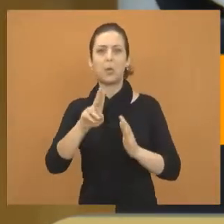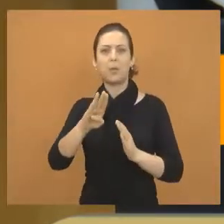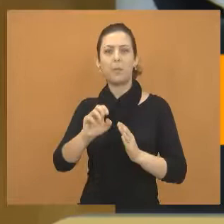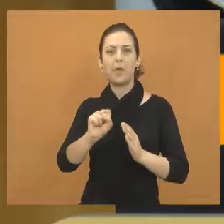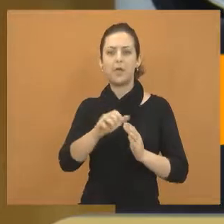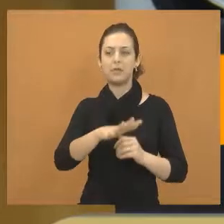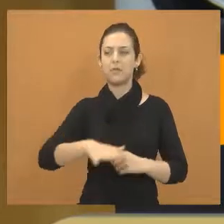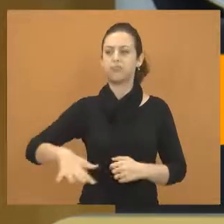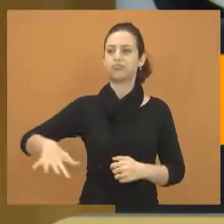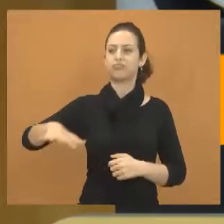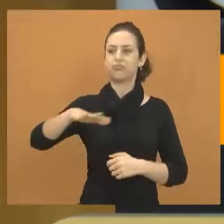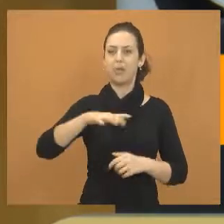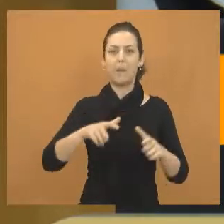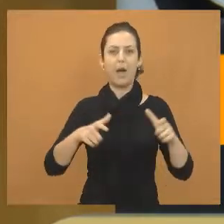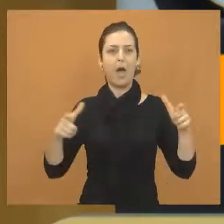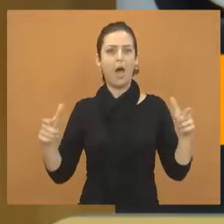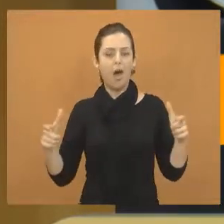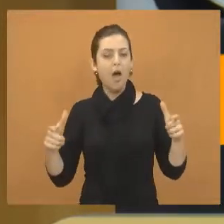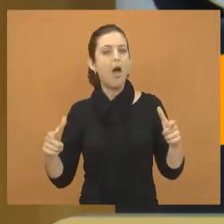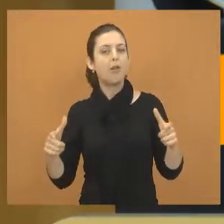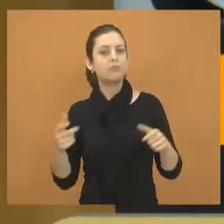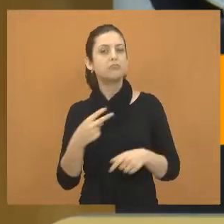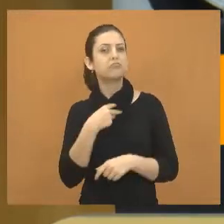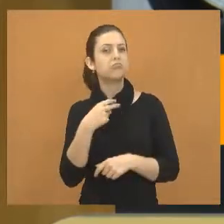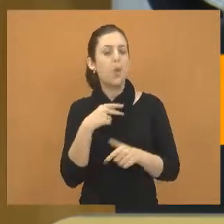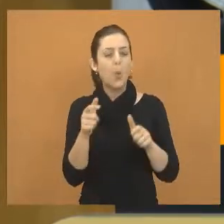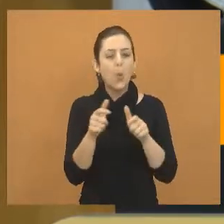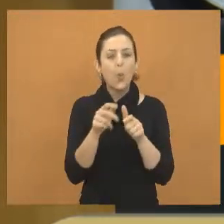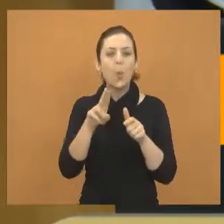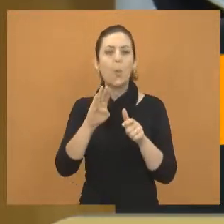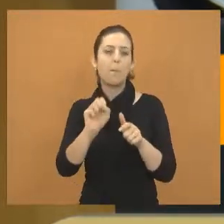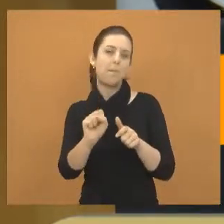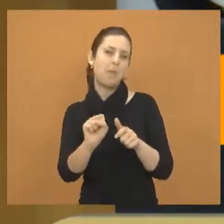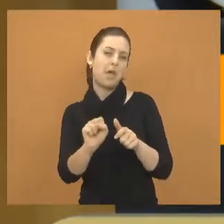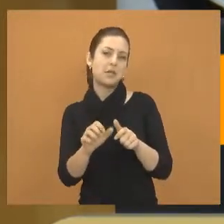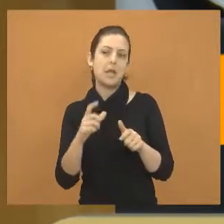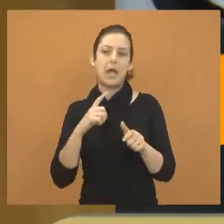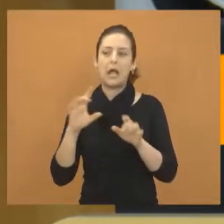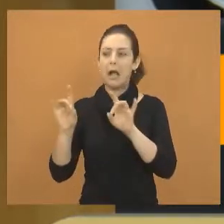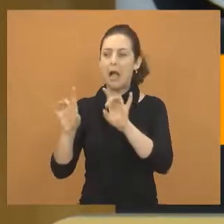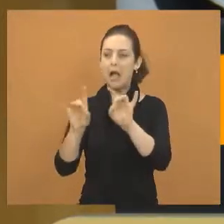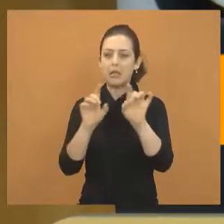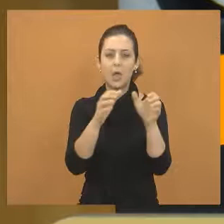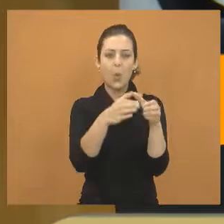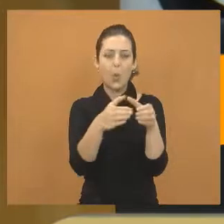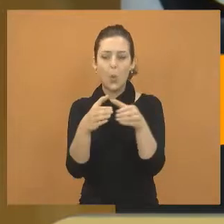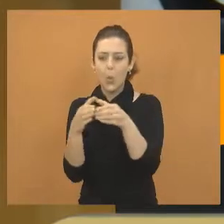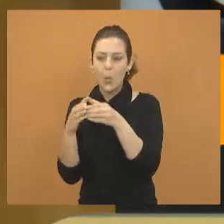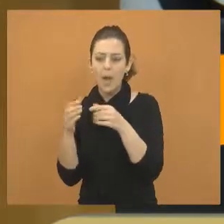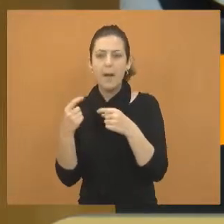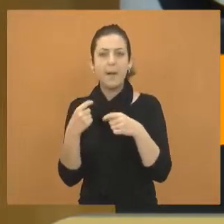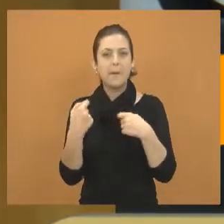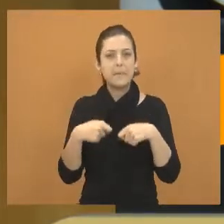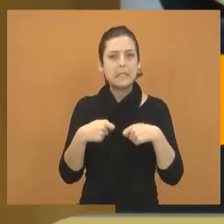atendam regionalmente. Não dá para a gente ter um postinho em cada bairro, é preciso regionalizar, mas essa